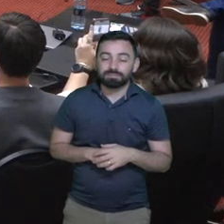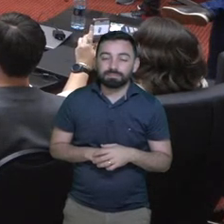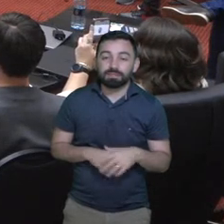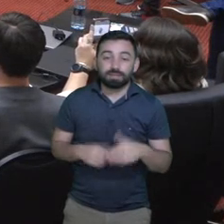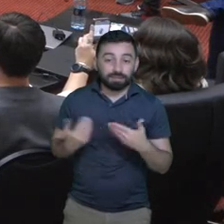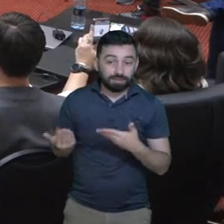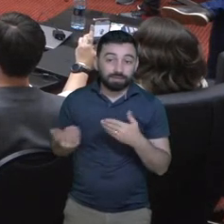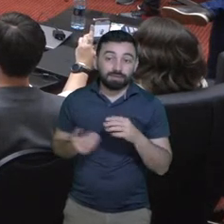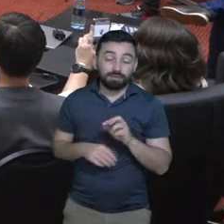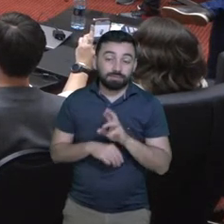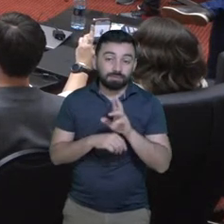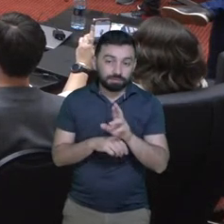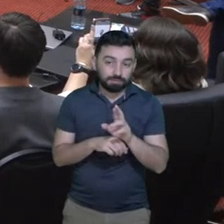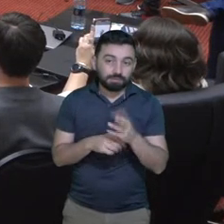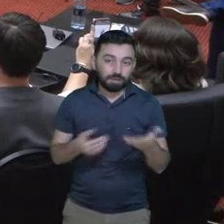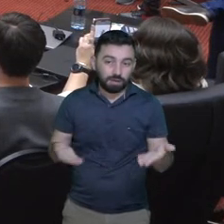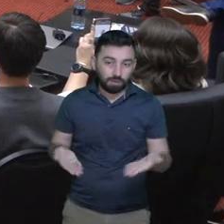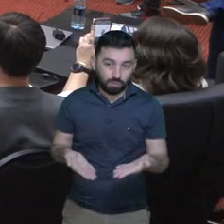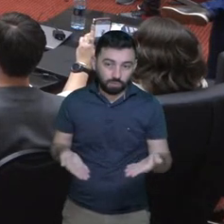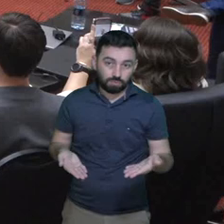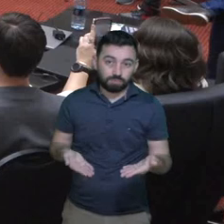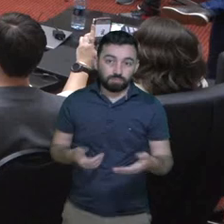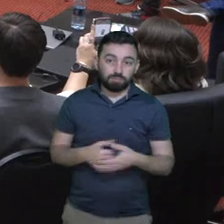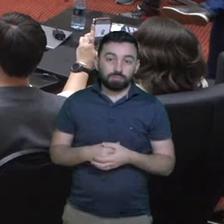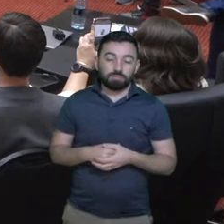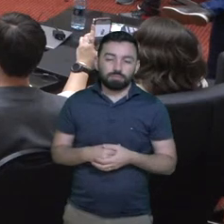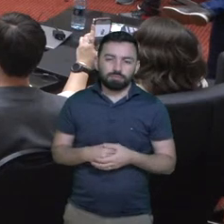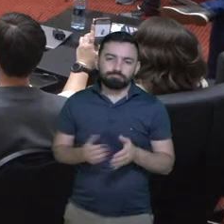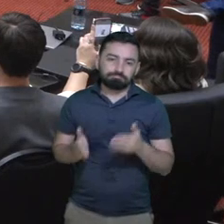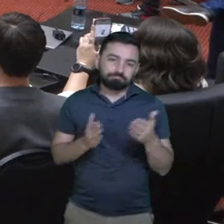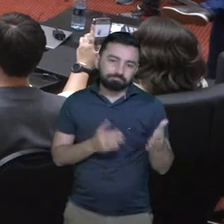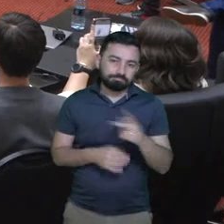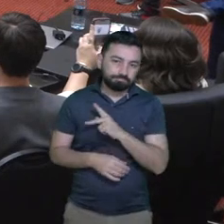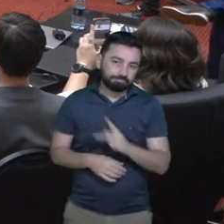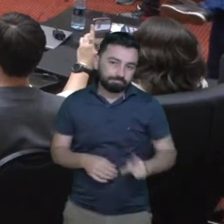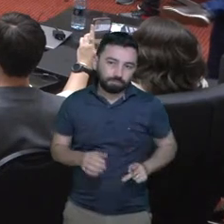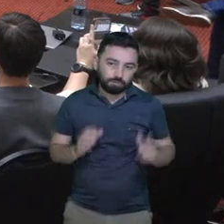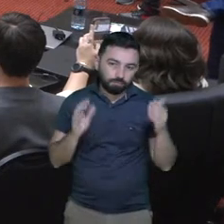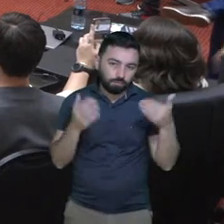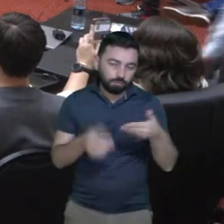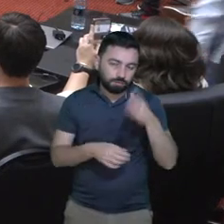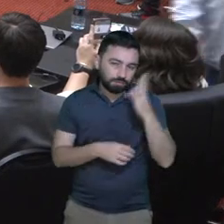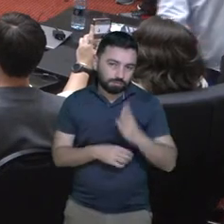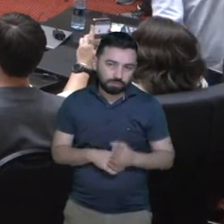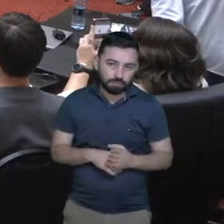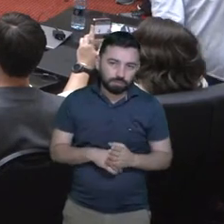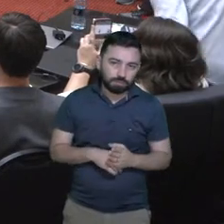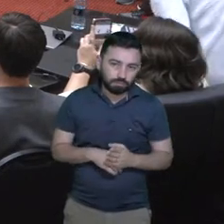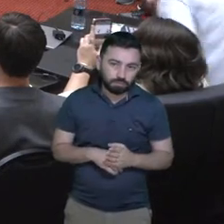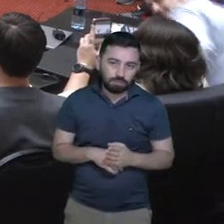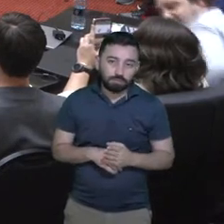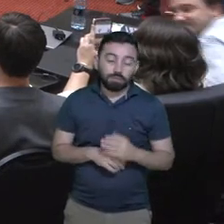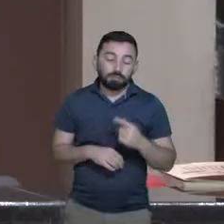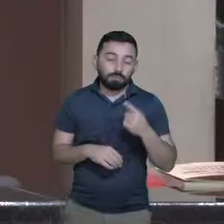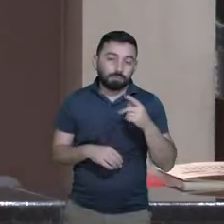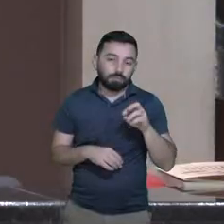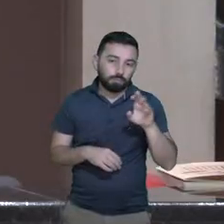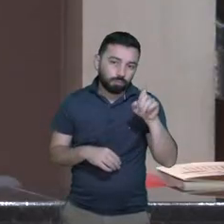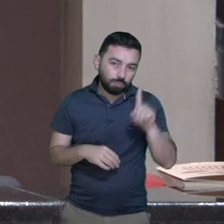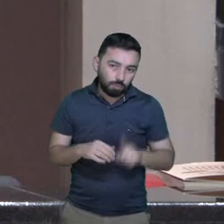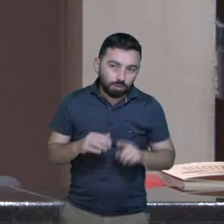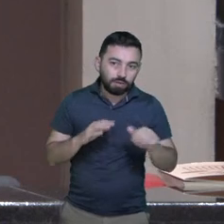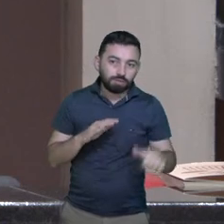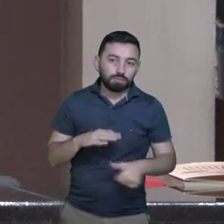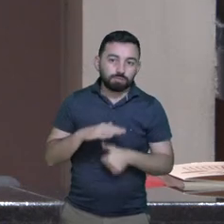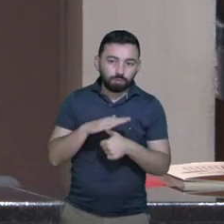representa neste ato eh tanto a presidência do fórum Nacional de pró-reitores a